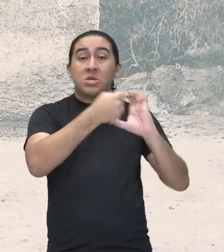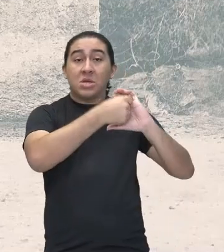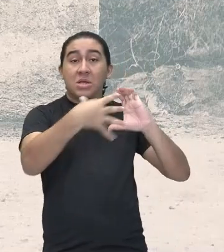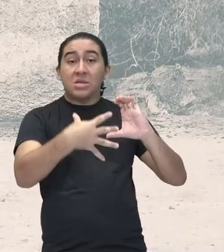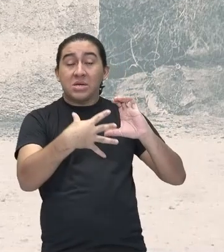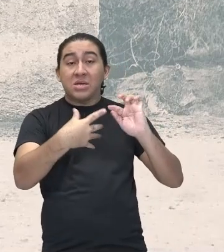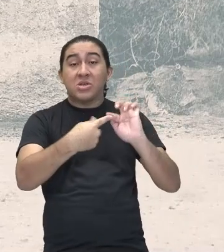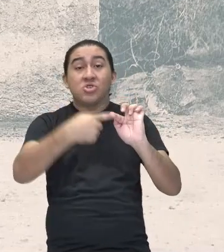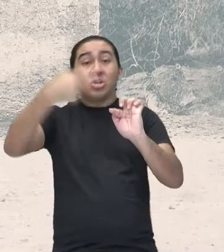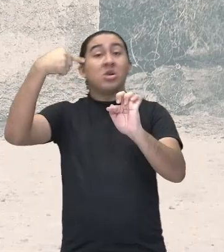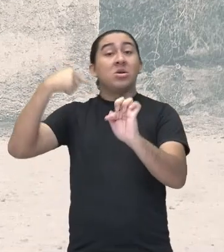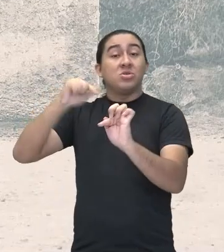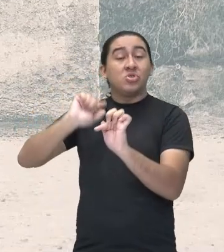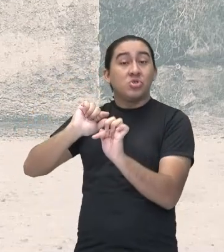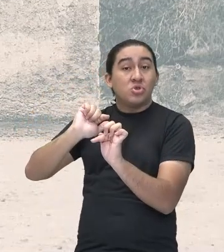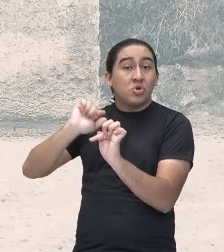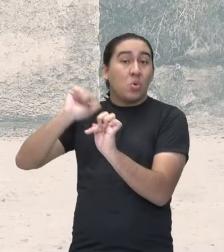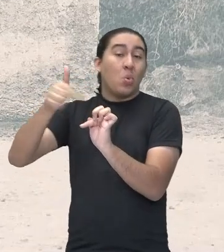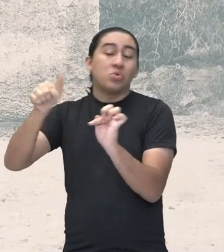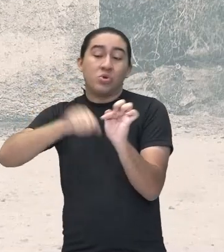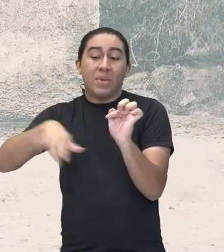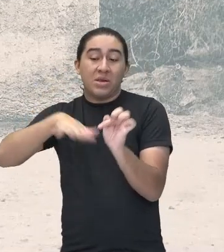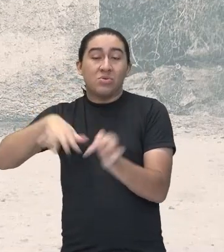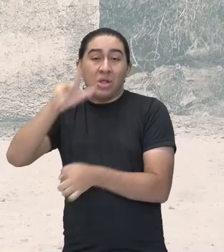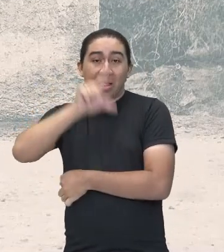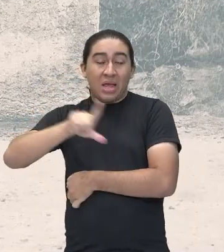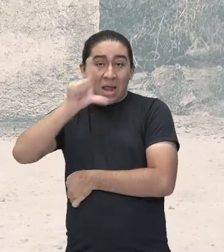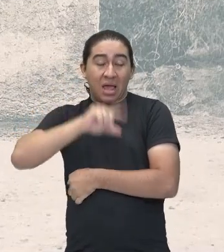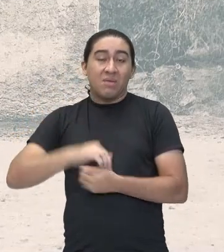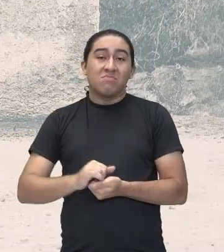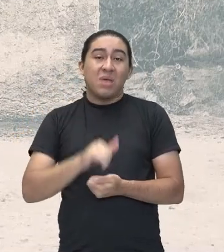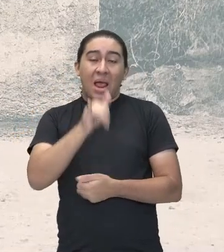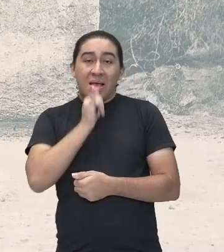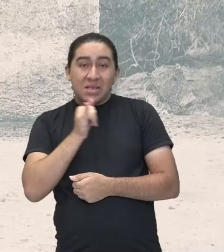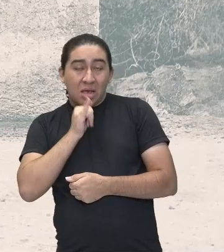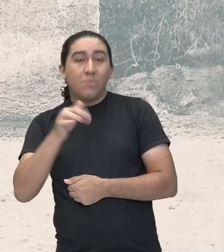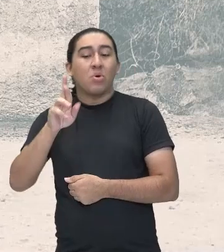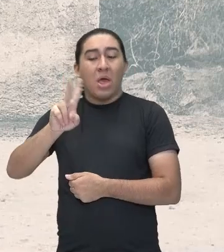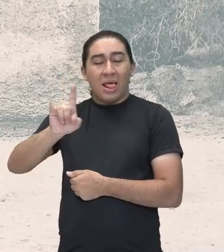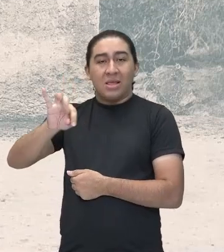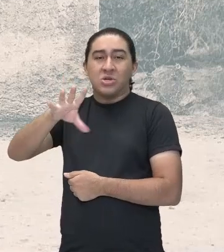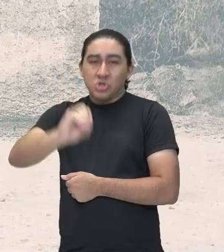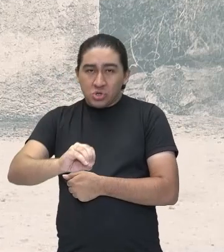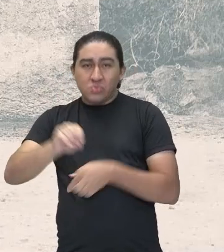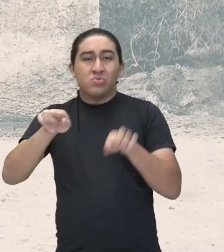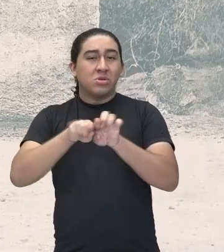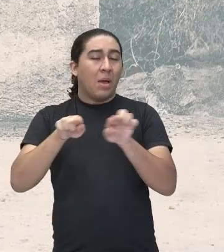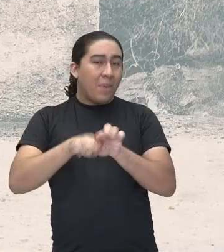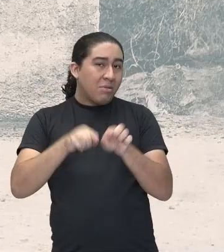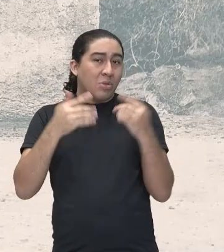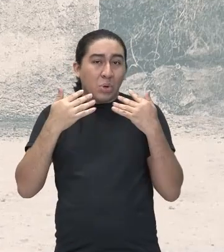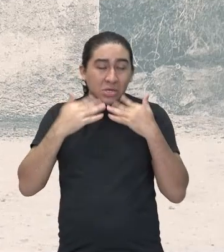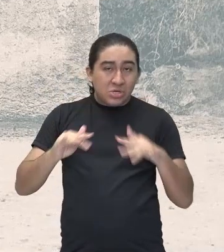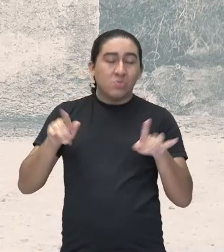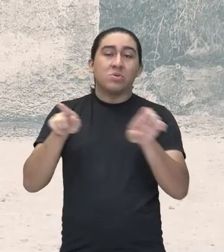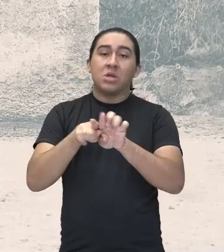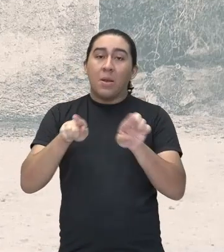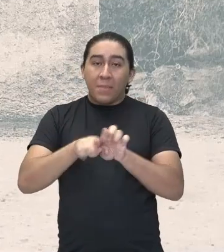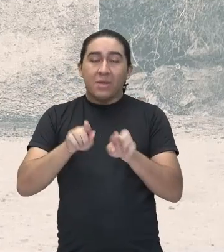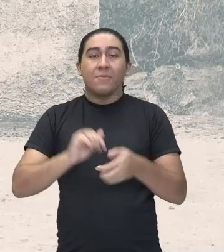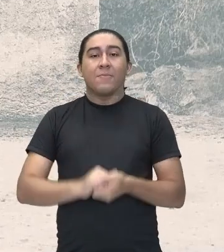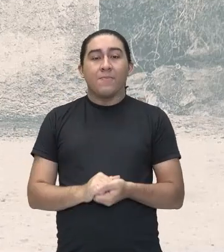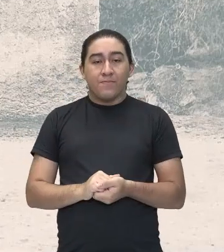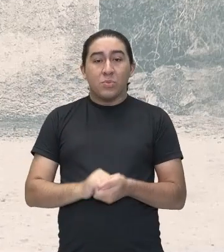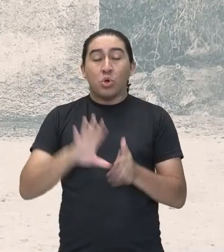literárias. E aí quais são essas escolas? O realismo, naturalismo, parnasianismo e também o simbolismo.